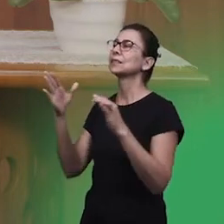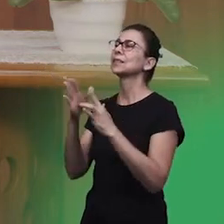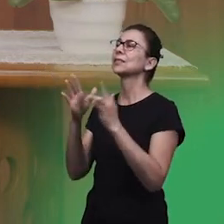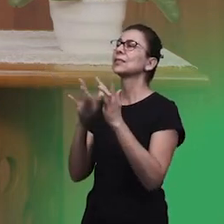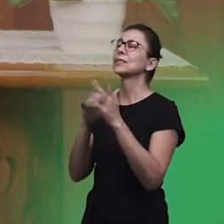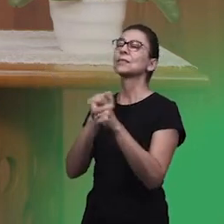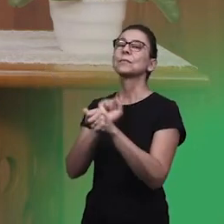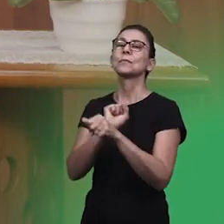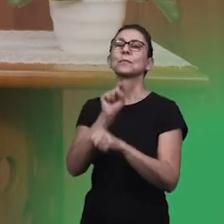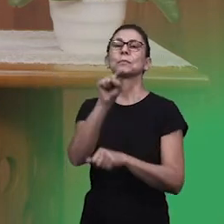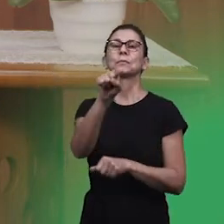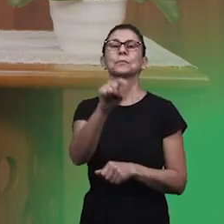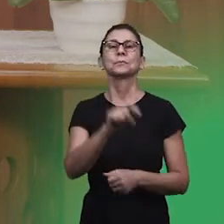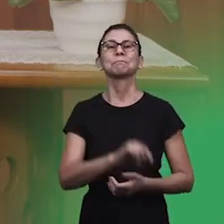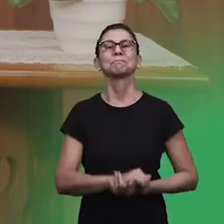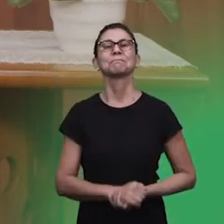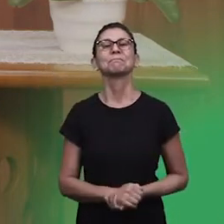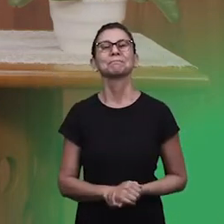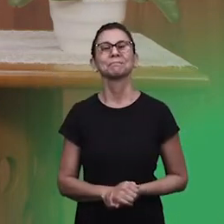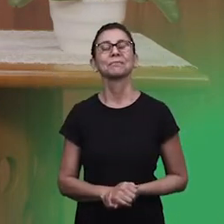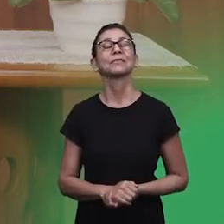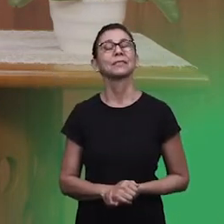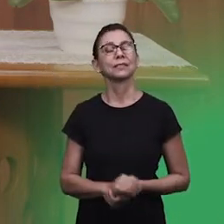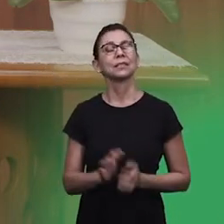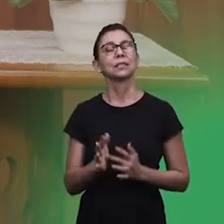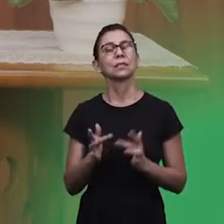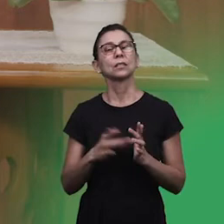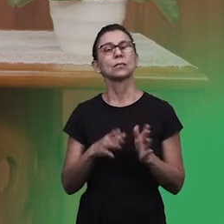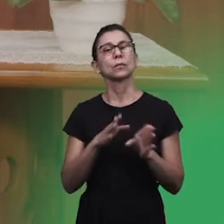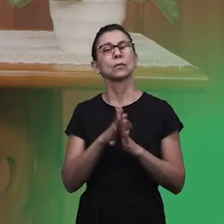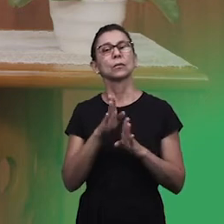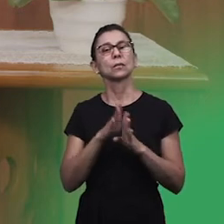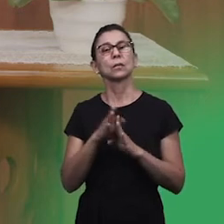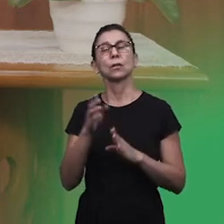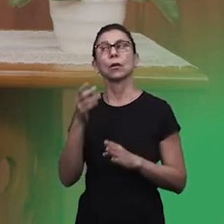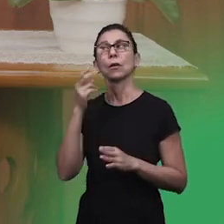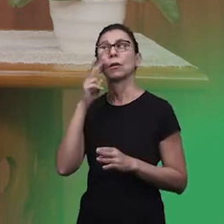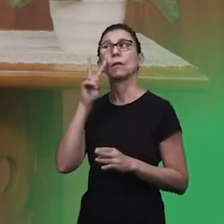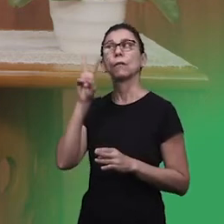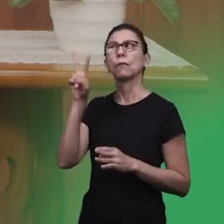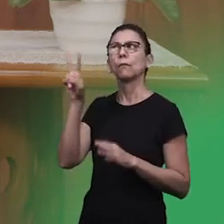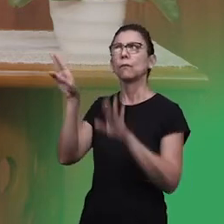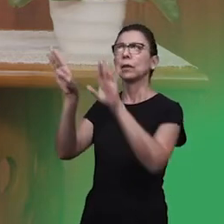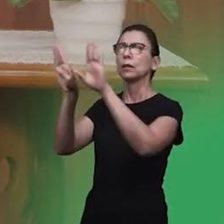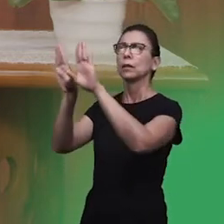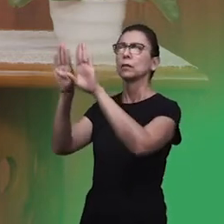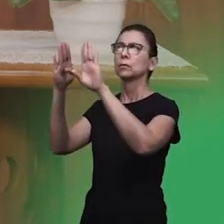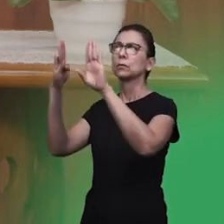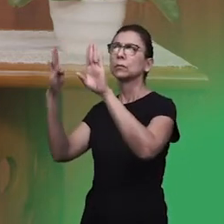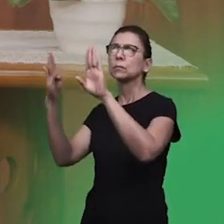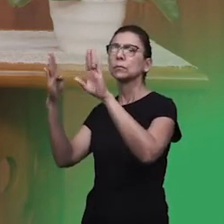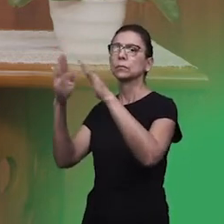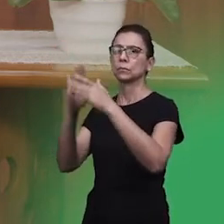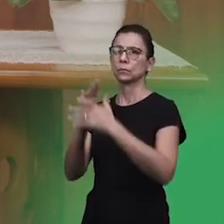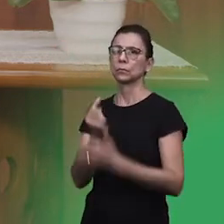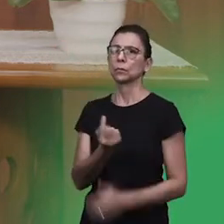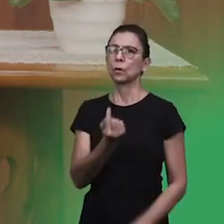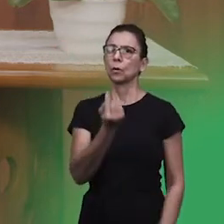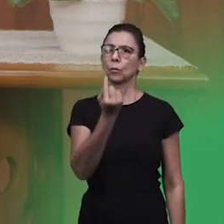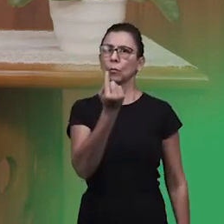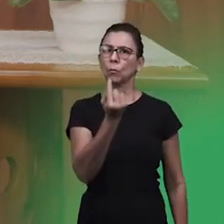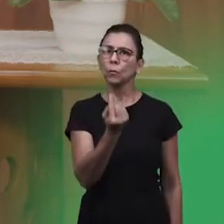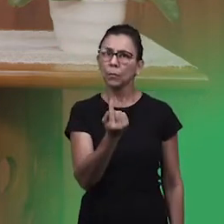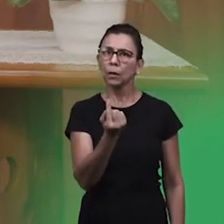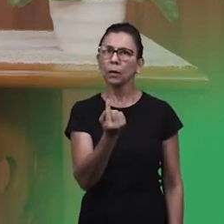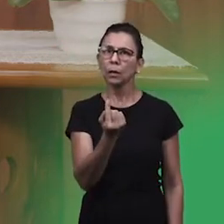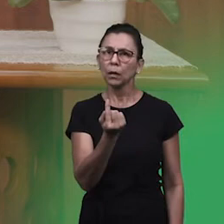para você. A palavra do Senhor diz, olhei e eis que havia uma porta aberta no céu. Essa porta não está aberta no nível do homem. Essa porta